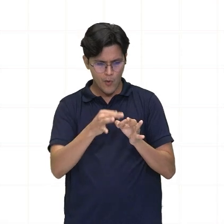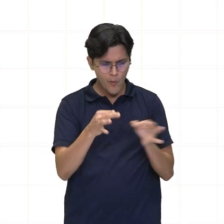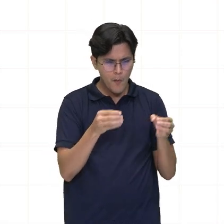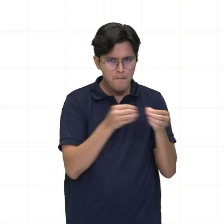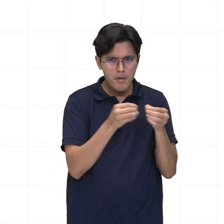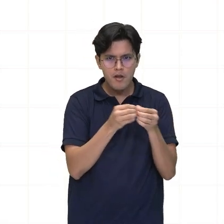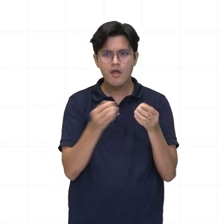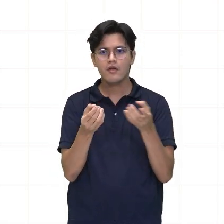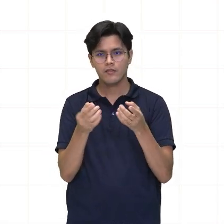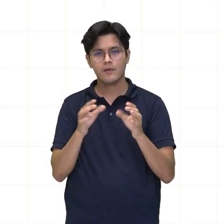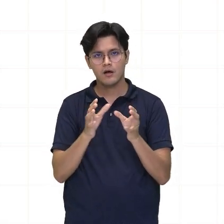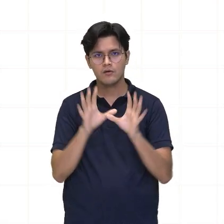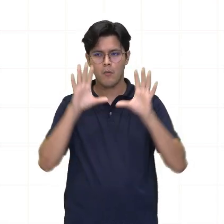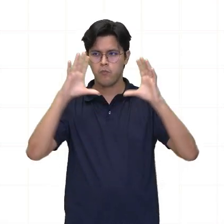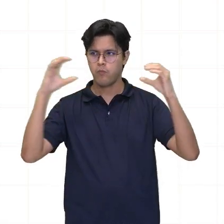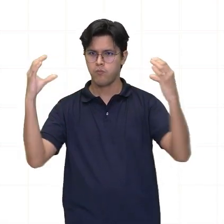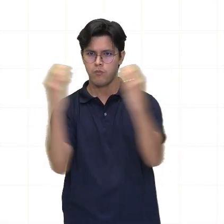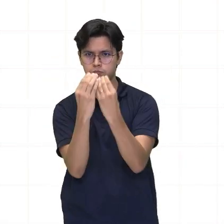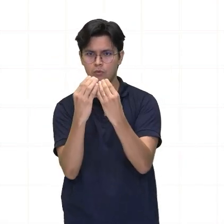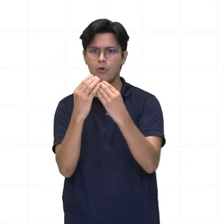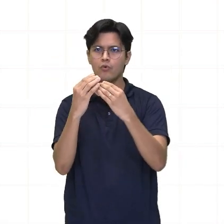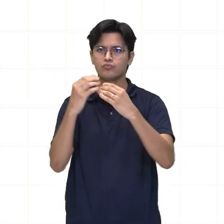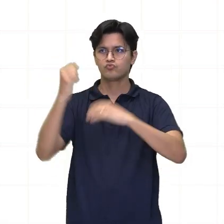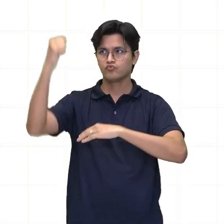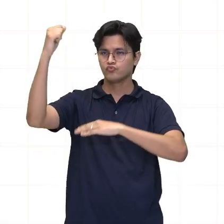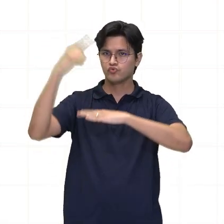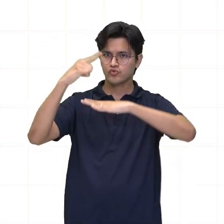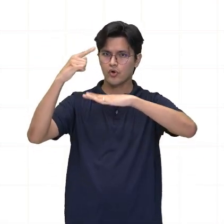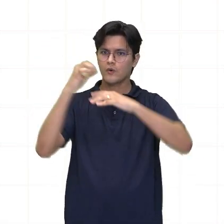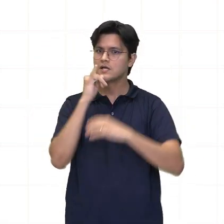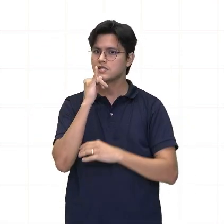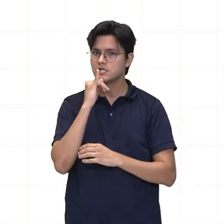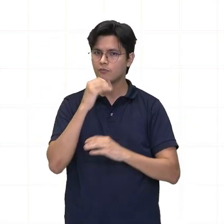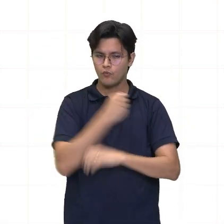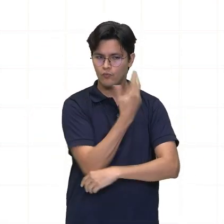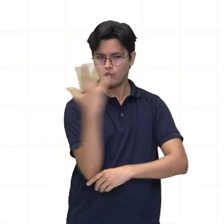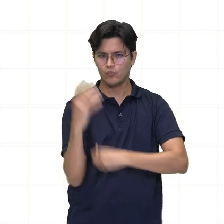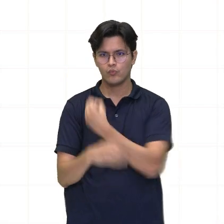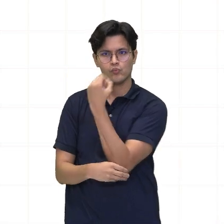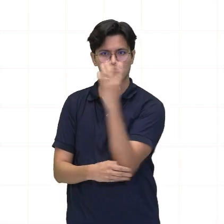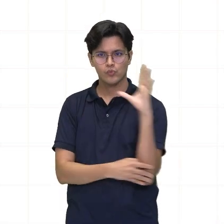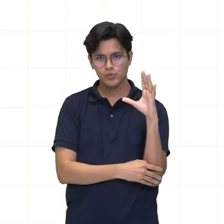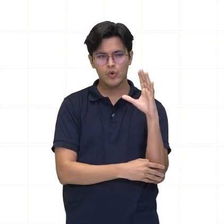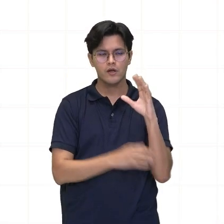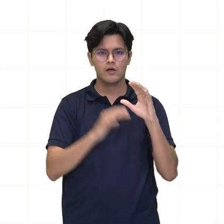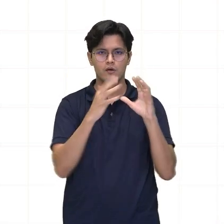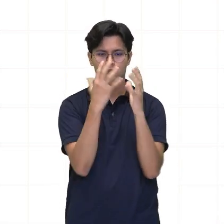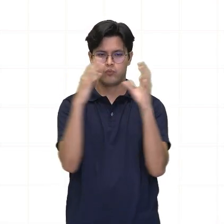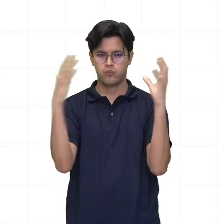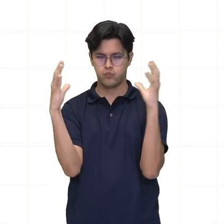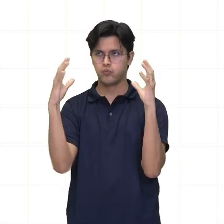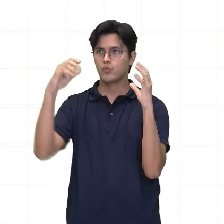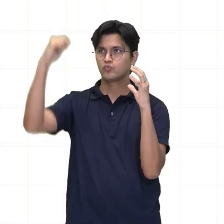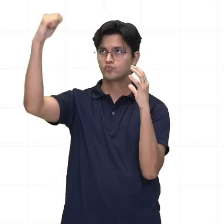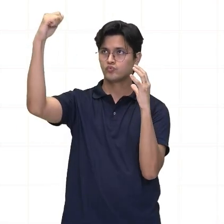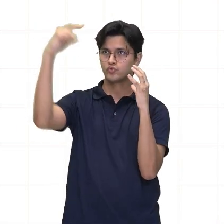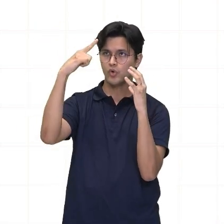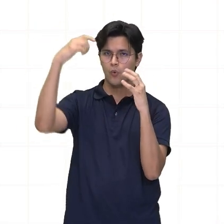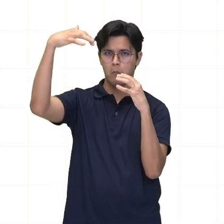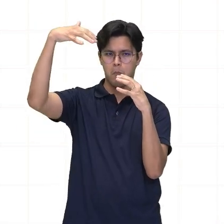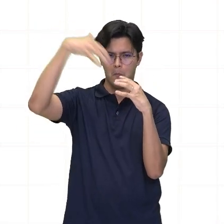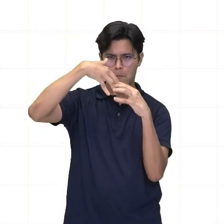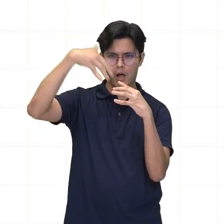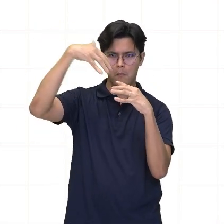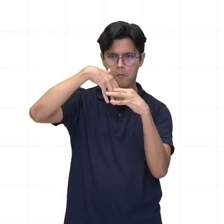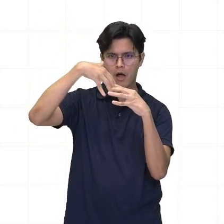impedindo a entrada de raios solares ali para o solo. São muito altas, aí nós temos a altura,